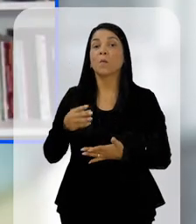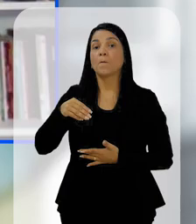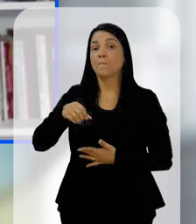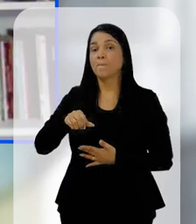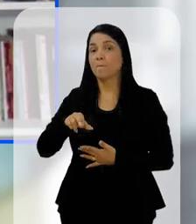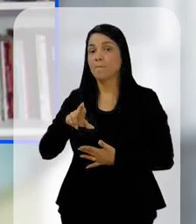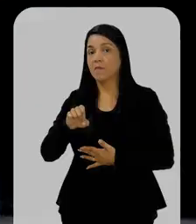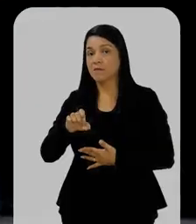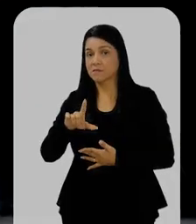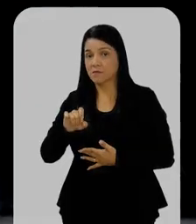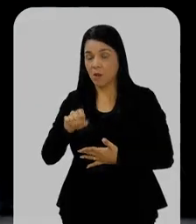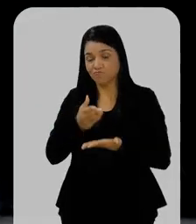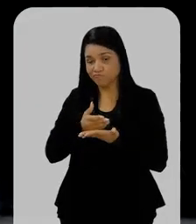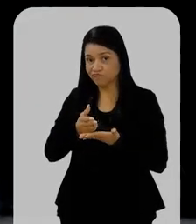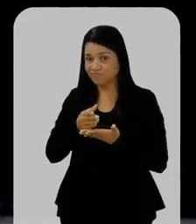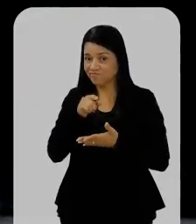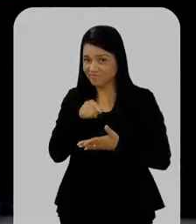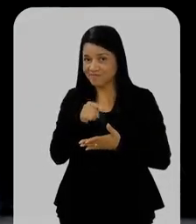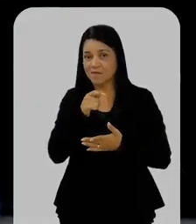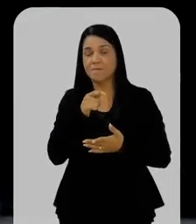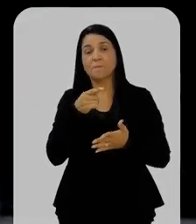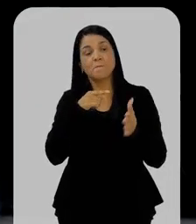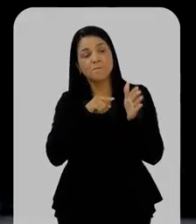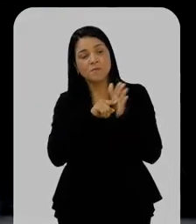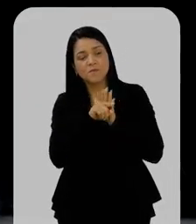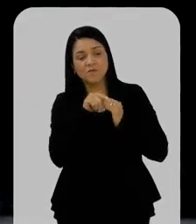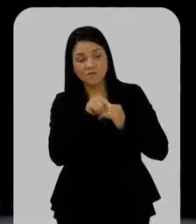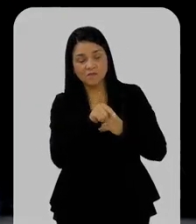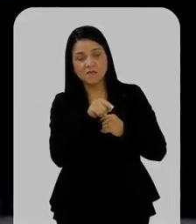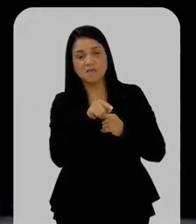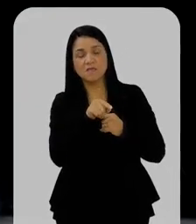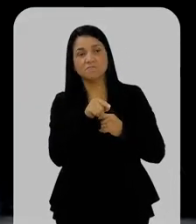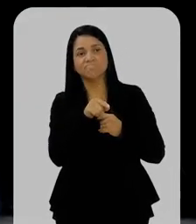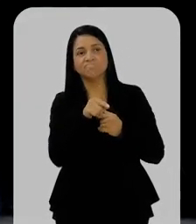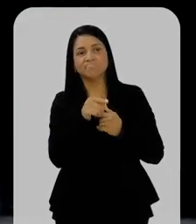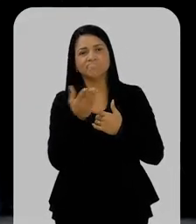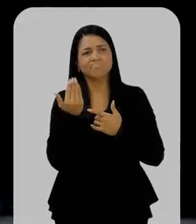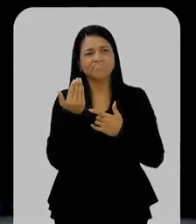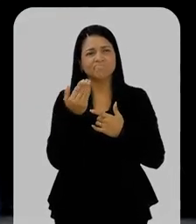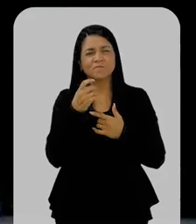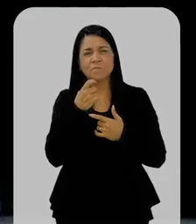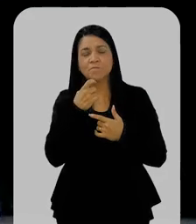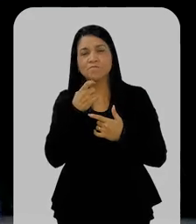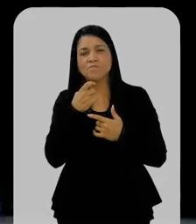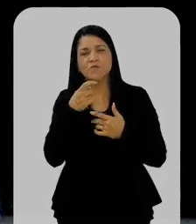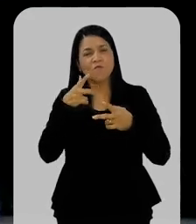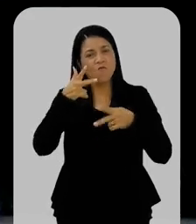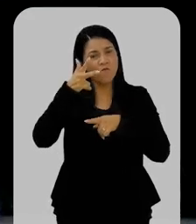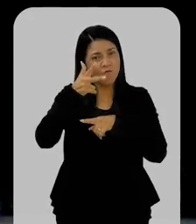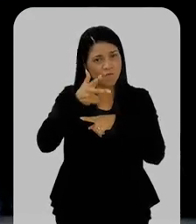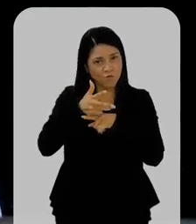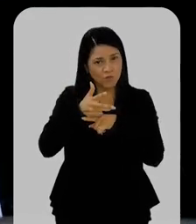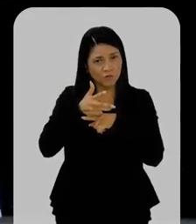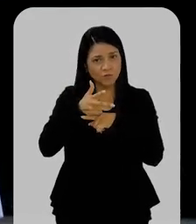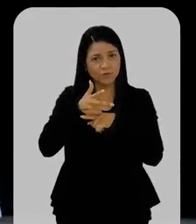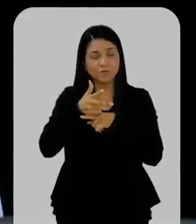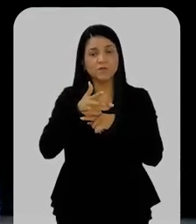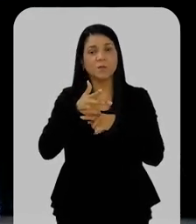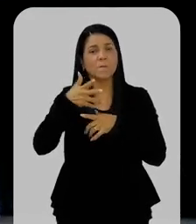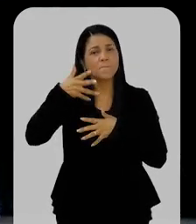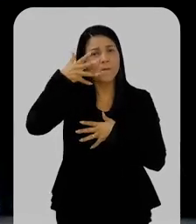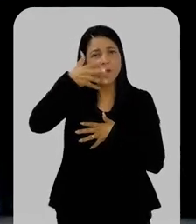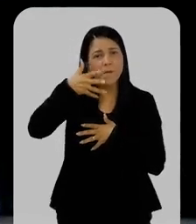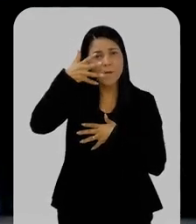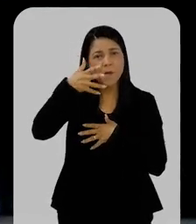começar falando com você, porque recentemente você viralizou, vamos dizer assim, com um vídeo, com um recorte, na verdade, de uma fala